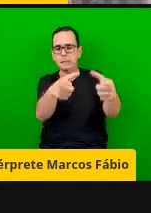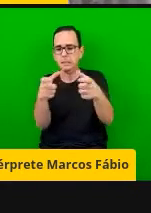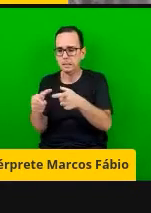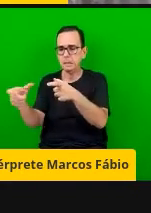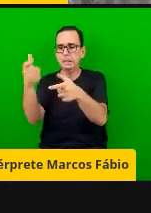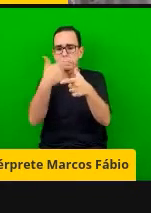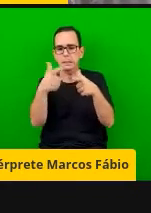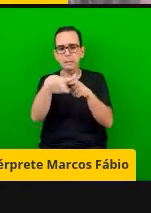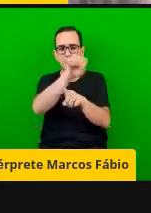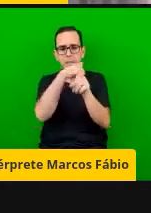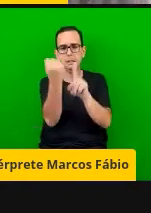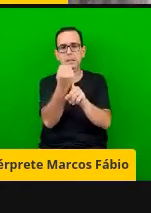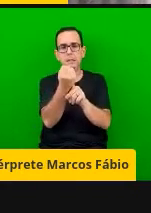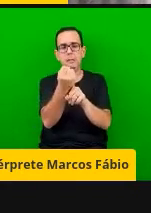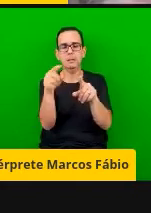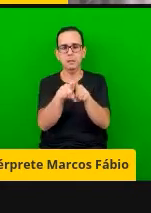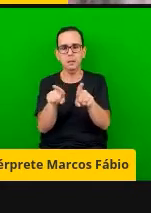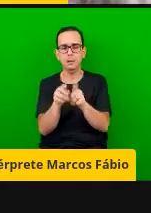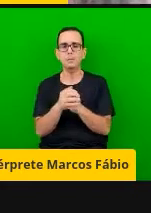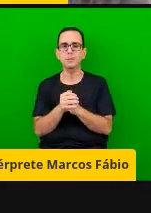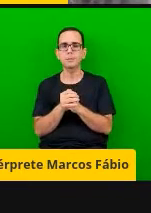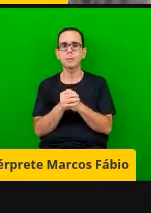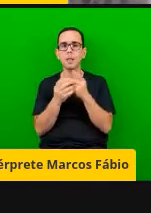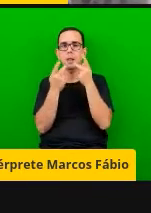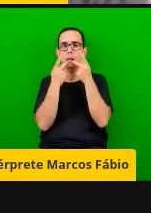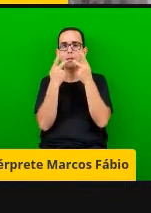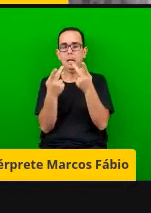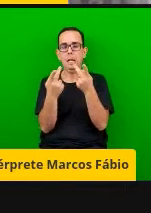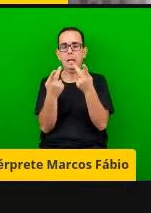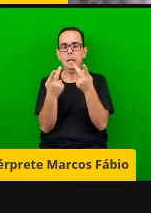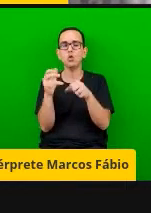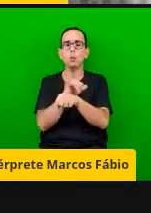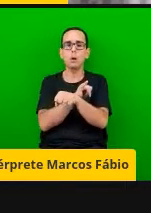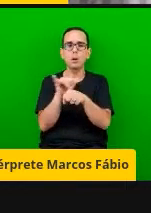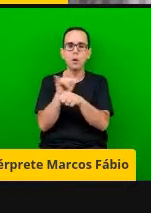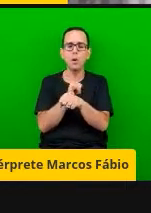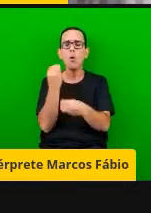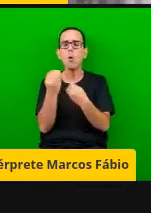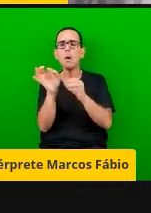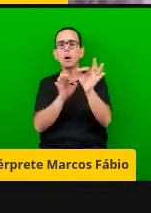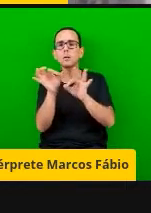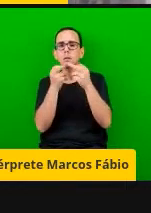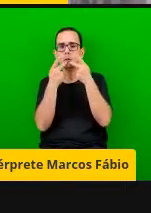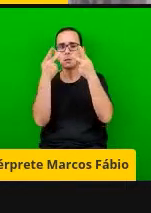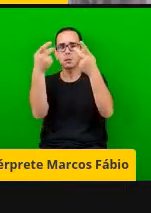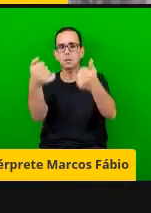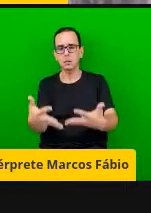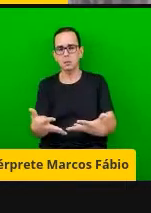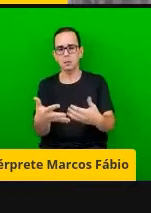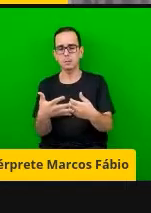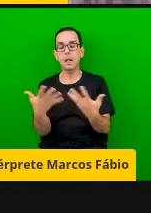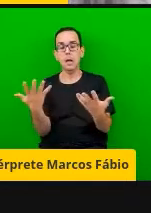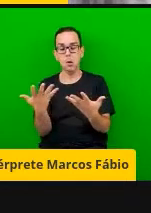diante. Bom, feitas as considerações, falado como está organizada a nossa fala, seguimos então agora para